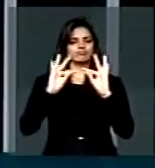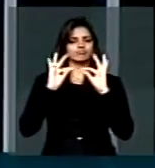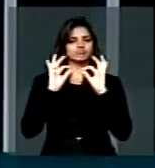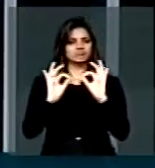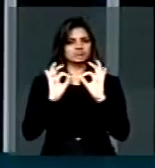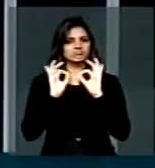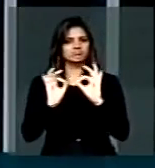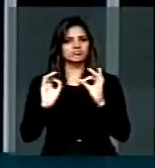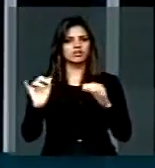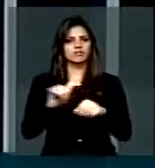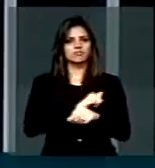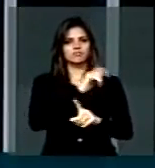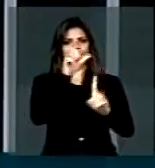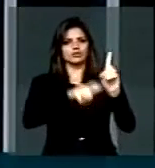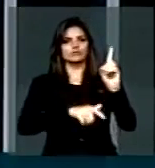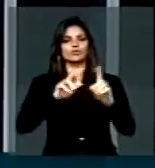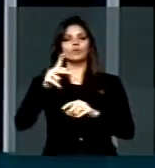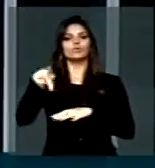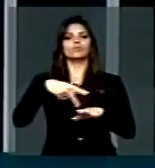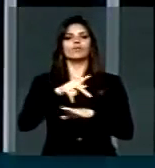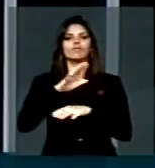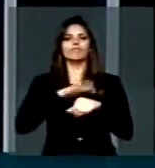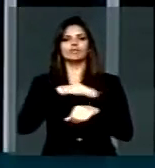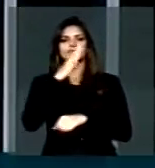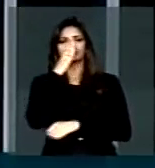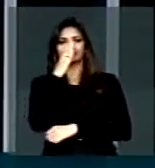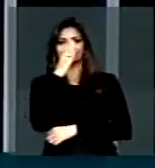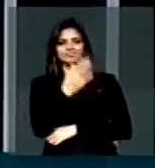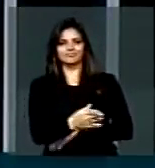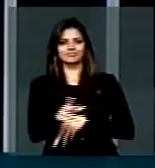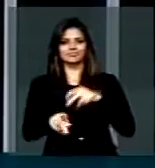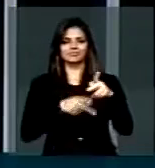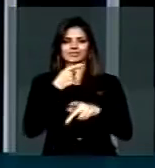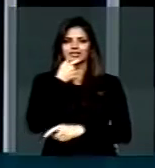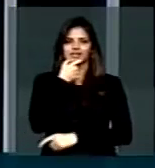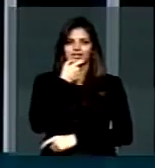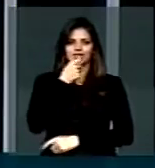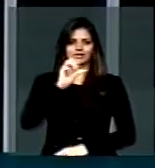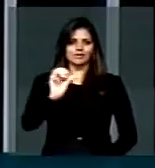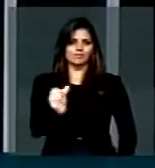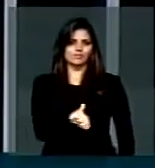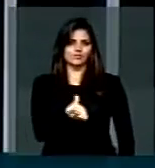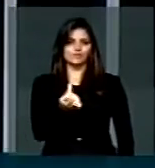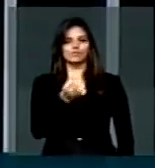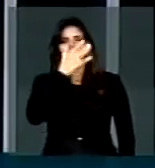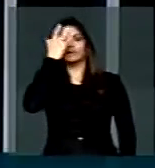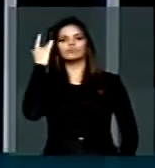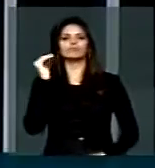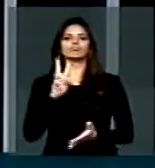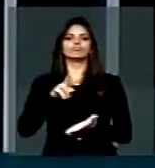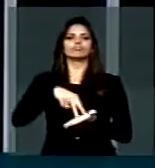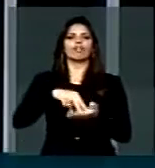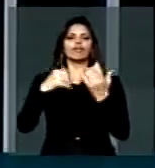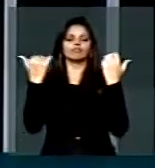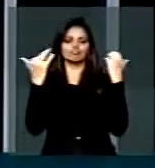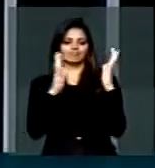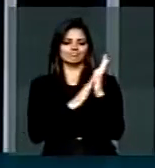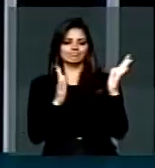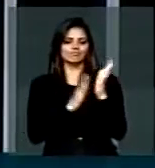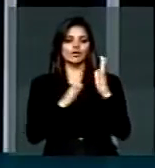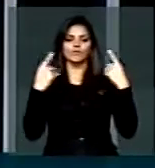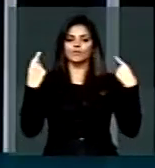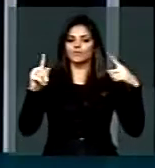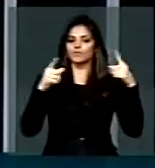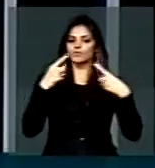autoridades estrangeiras mais prestigiadas pelos ingleses. 6.000 pessoas aplaudiram de pé. O povo, ao ouvir o hino